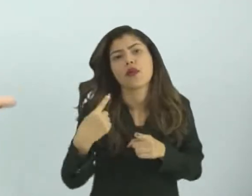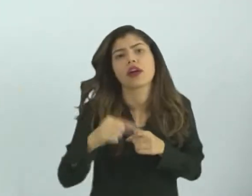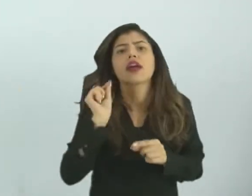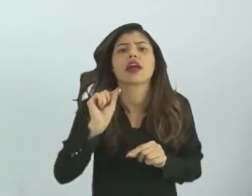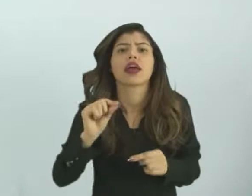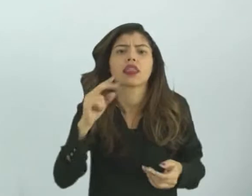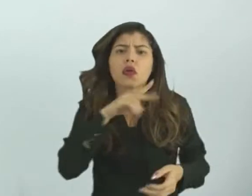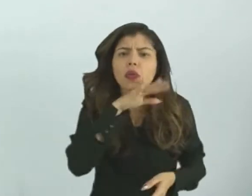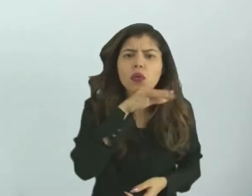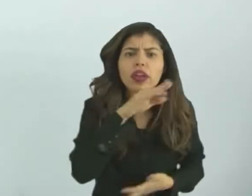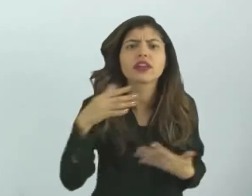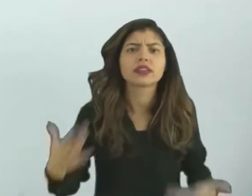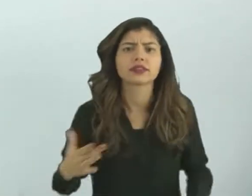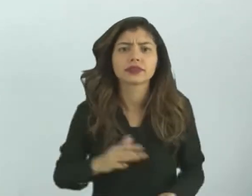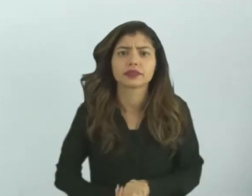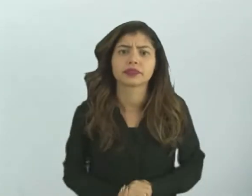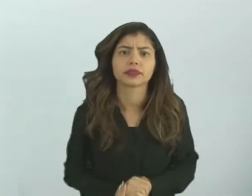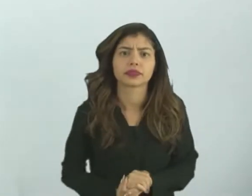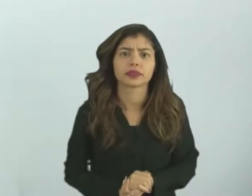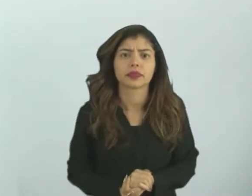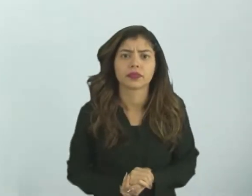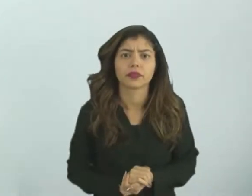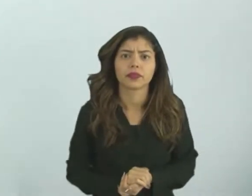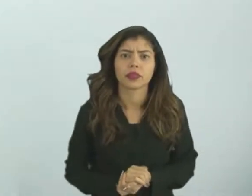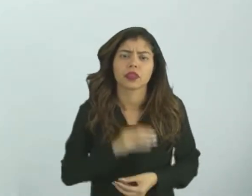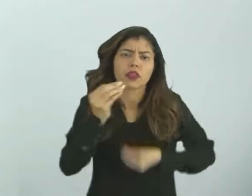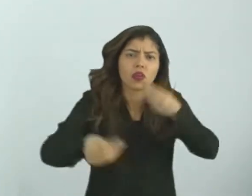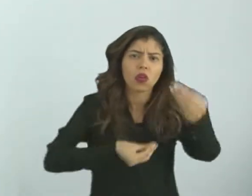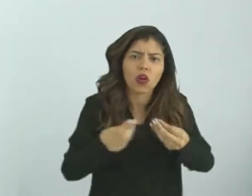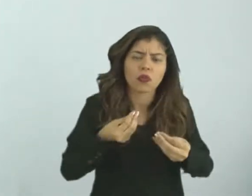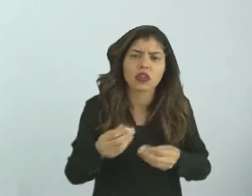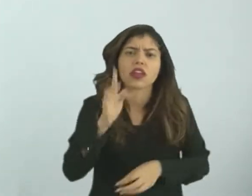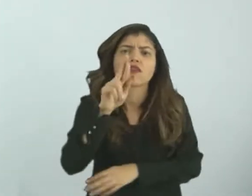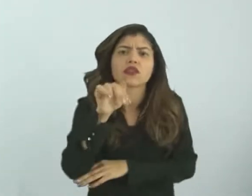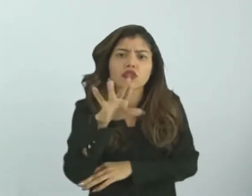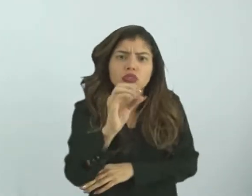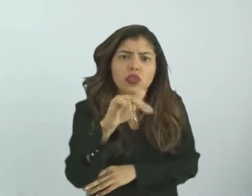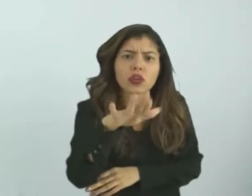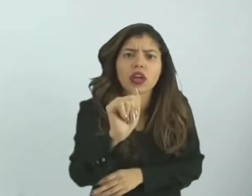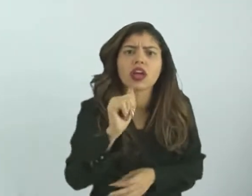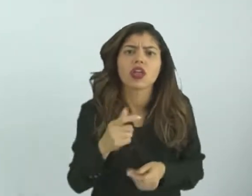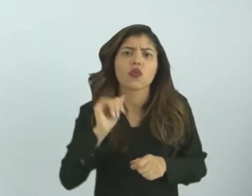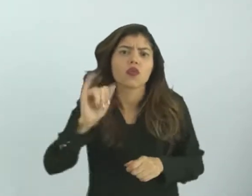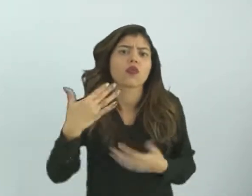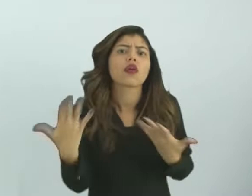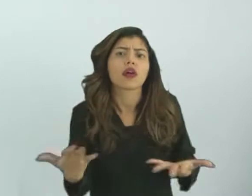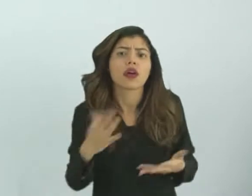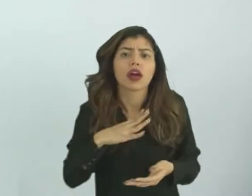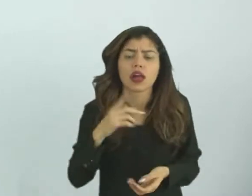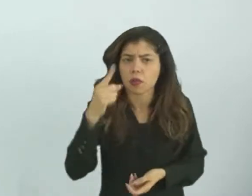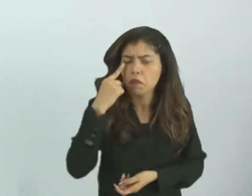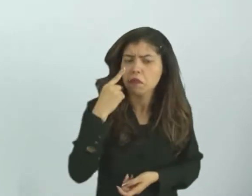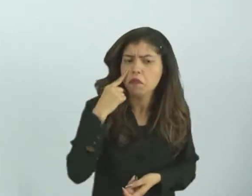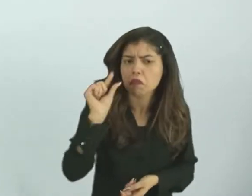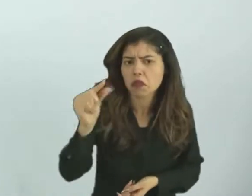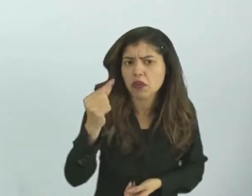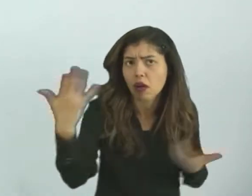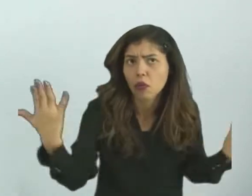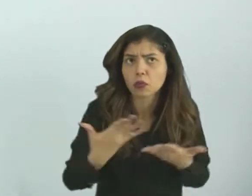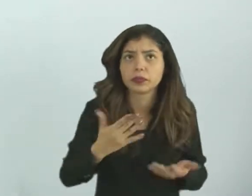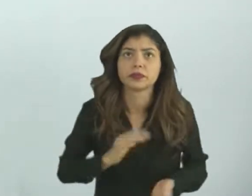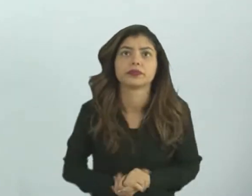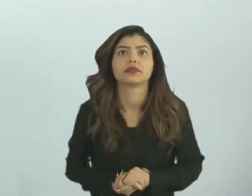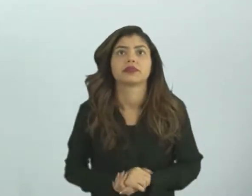tão ruim, né? E como que funciona o efeito anabólico, né? A gente vai ver um pouquinho sobre isso